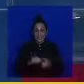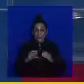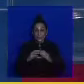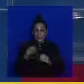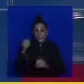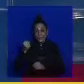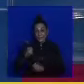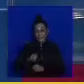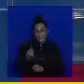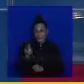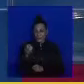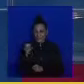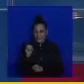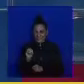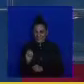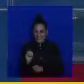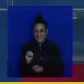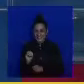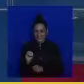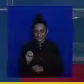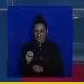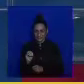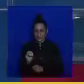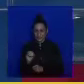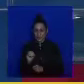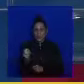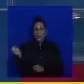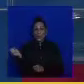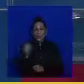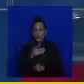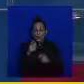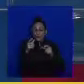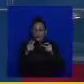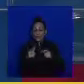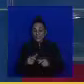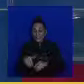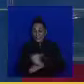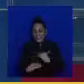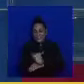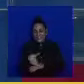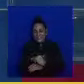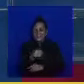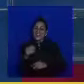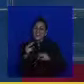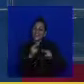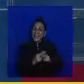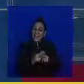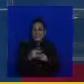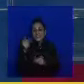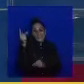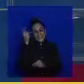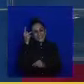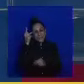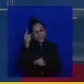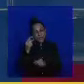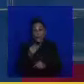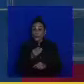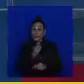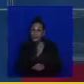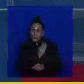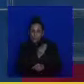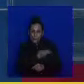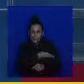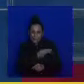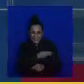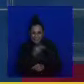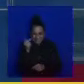Bola branca número 10. O novo endereço das Loterias Caixa em São Paulo, aqui no coração de